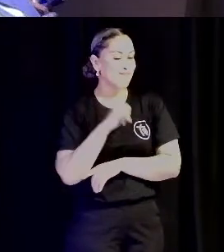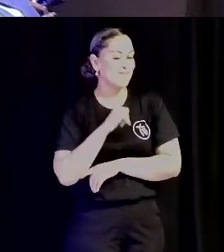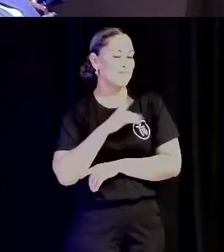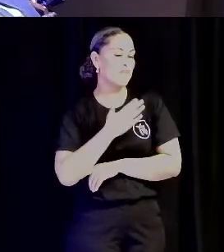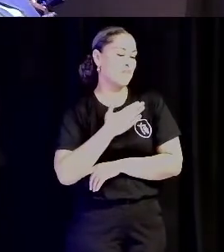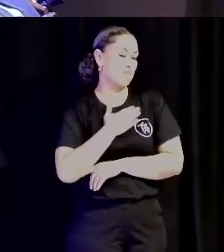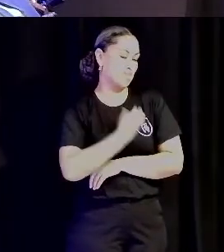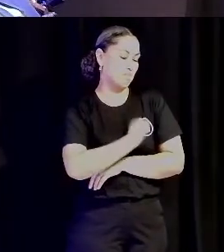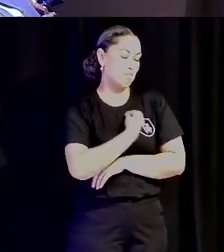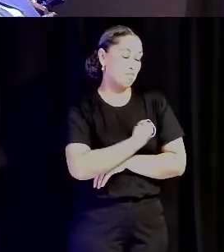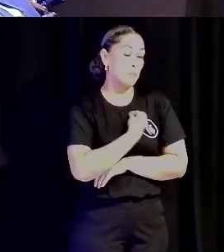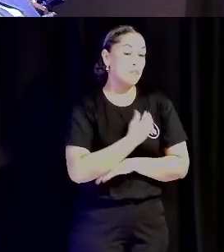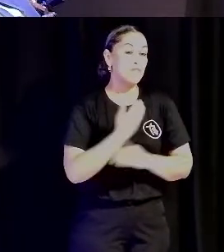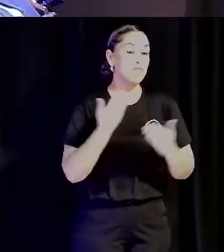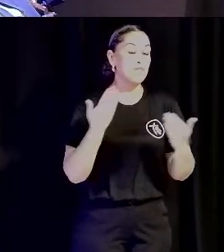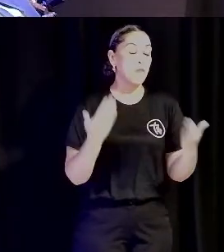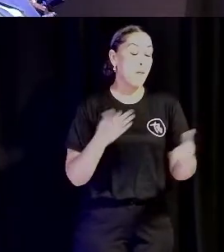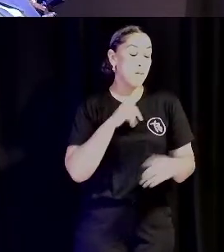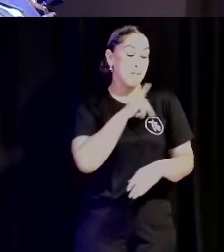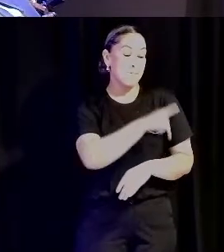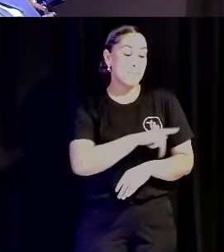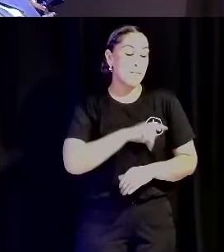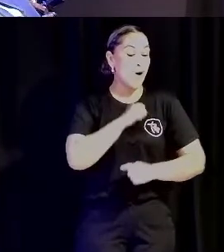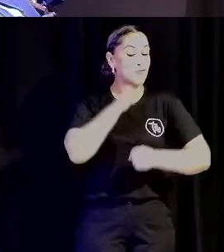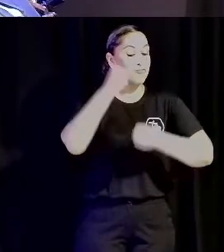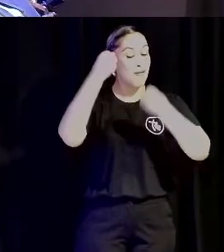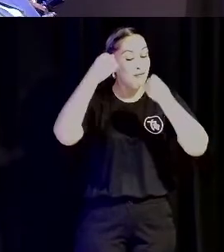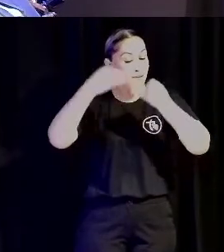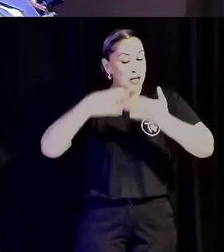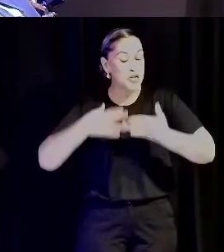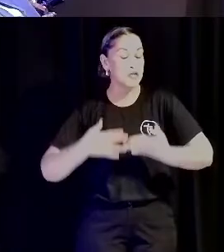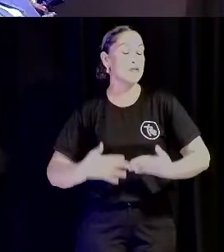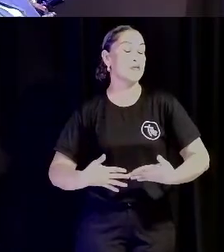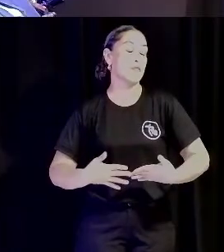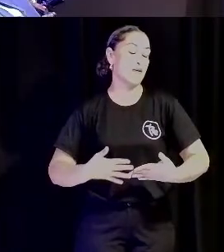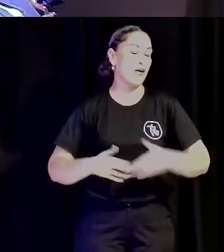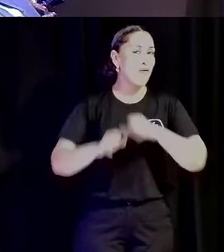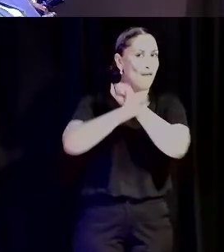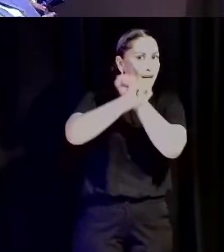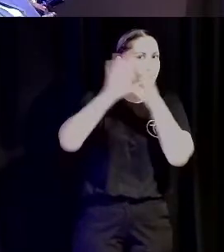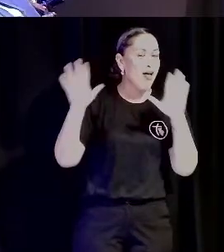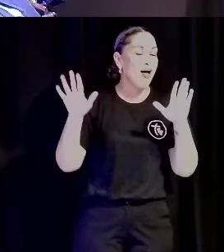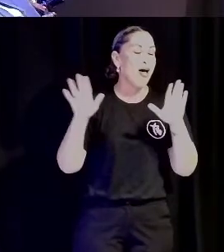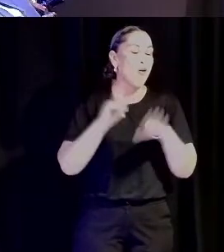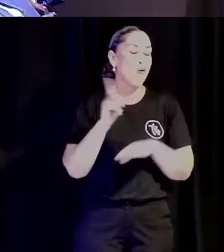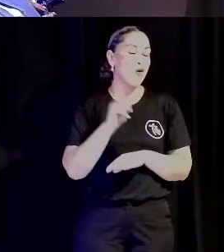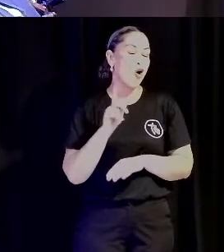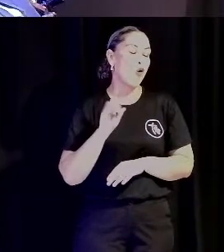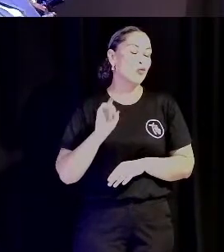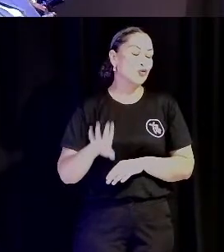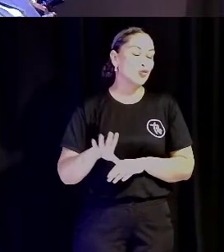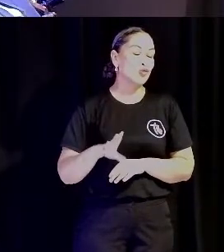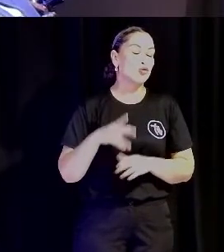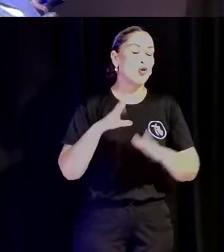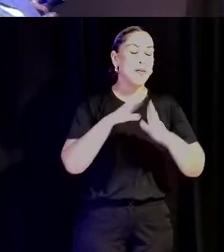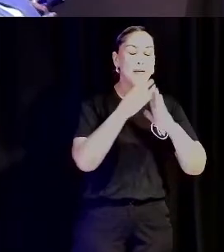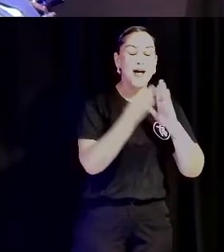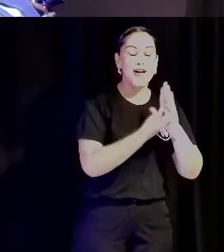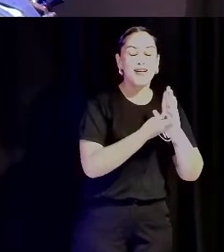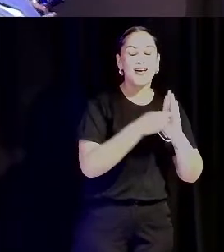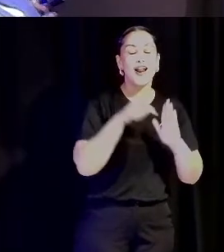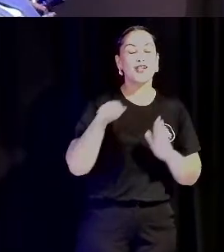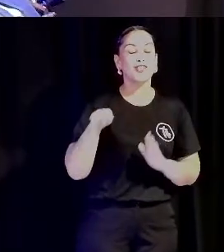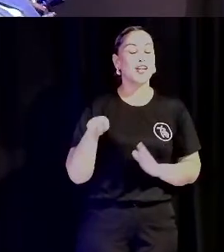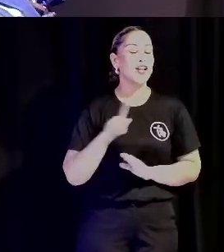Paulo está dizendo em alto e bom som, não só para a igreja de Filipos, mas para essa